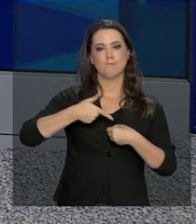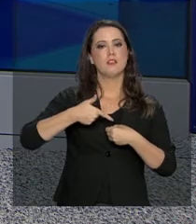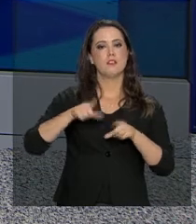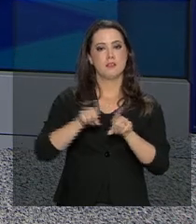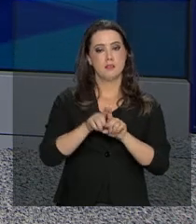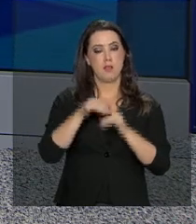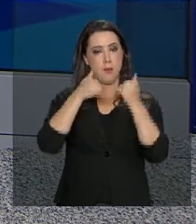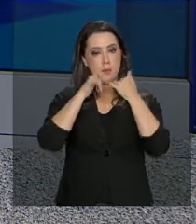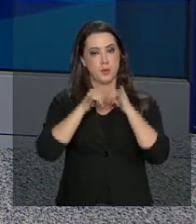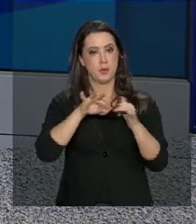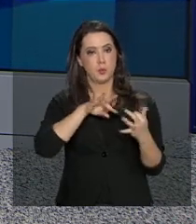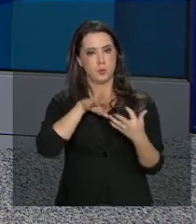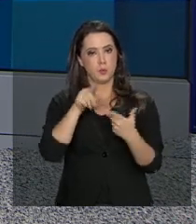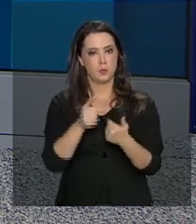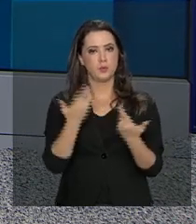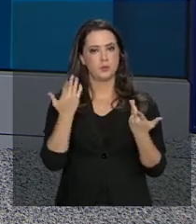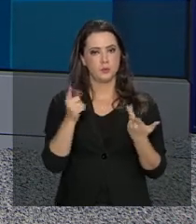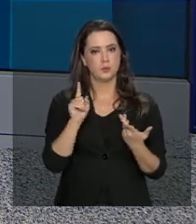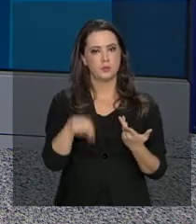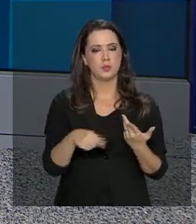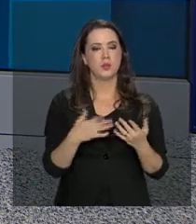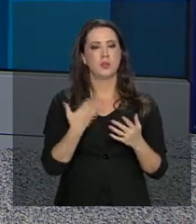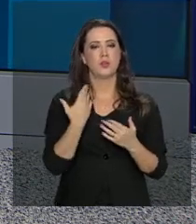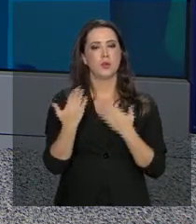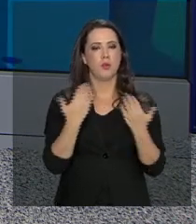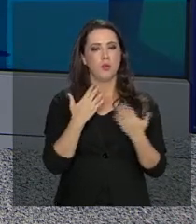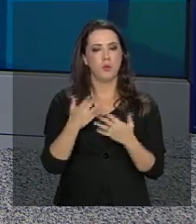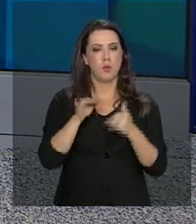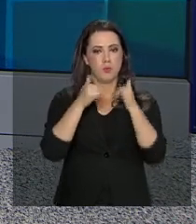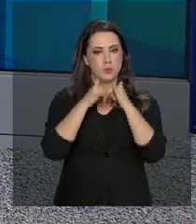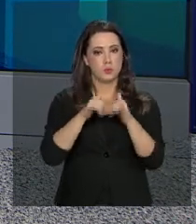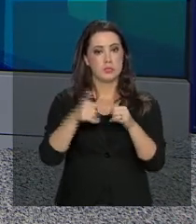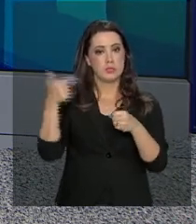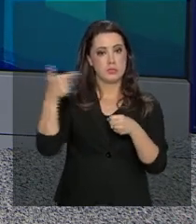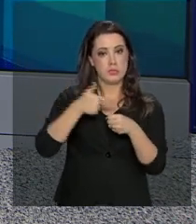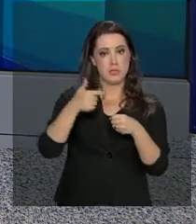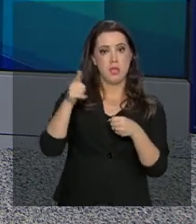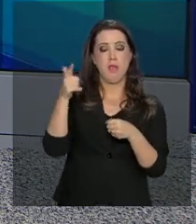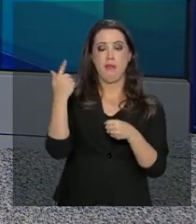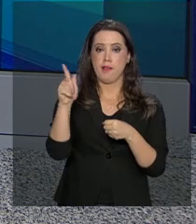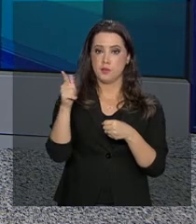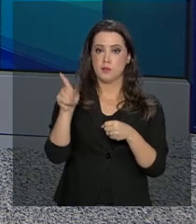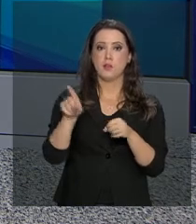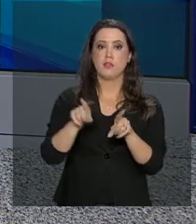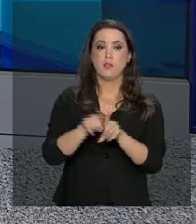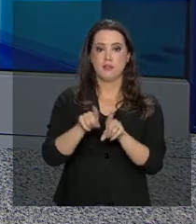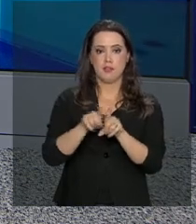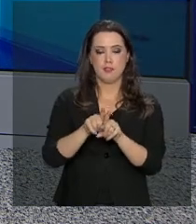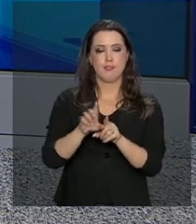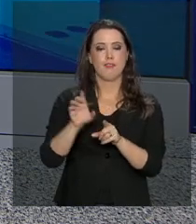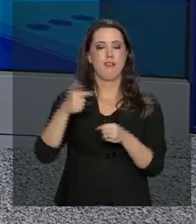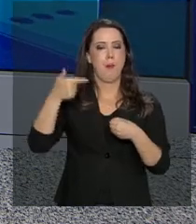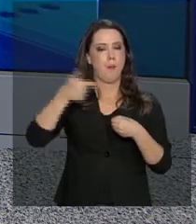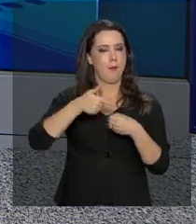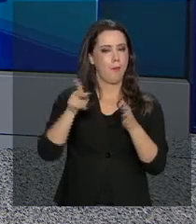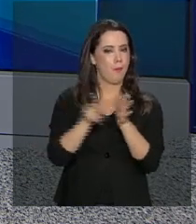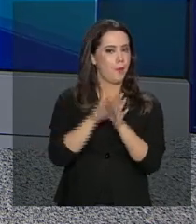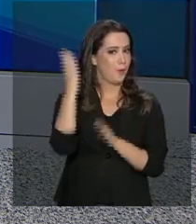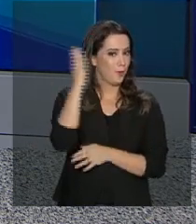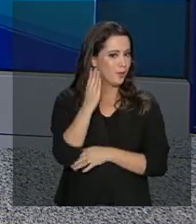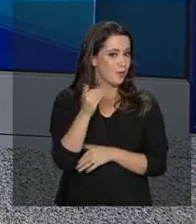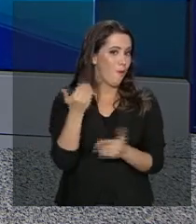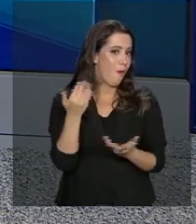flex do mundo o carro funciona com eletricidade e gasolina e também com combustível tipicamente